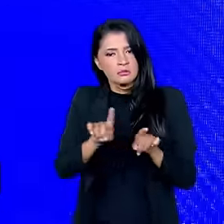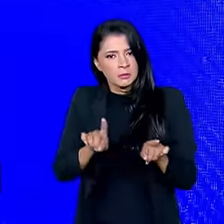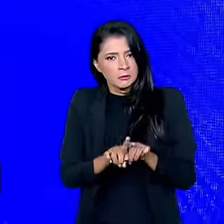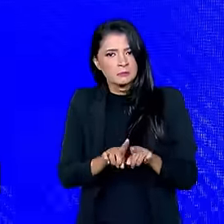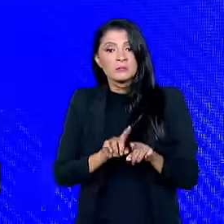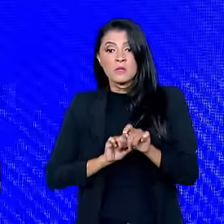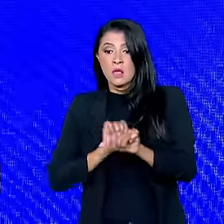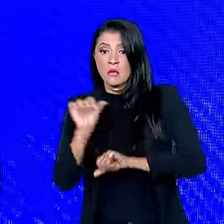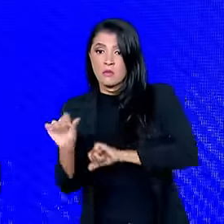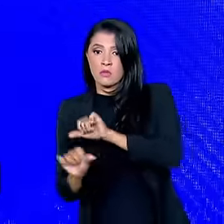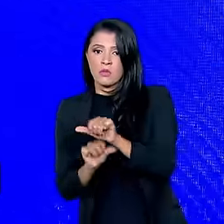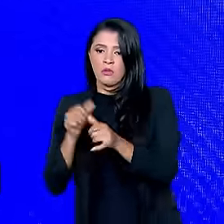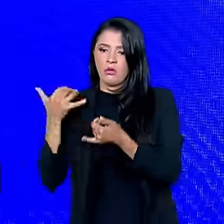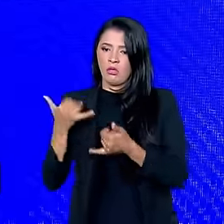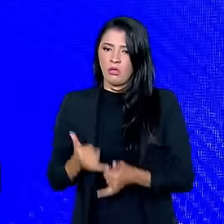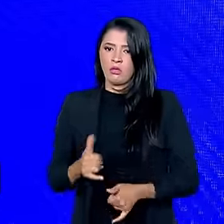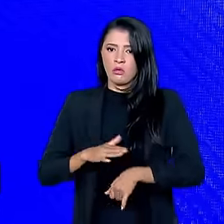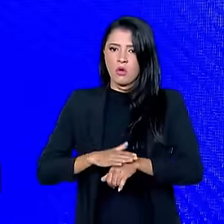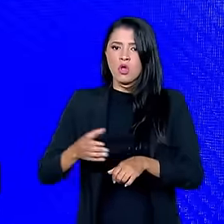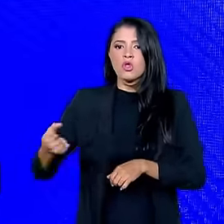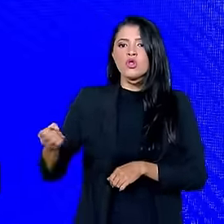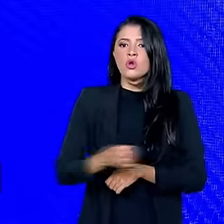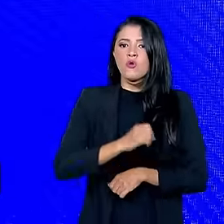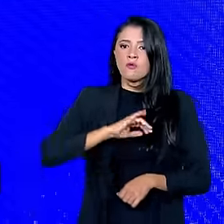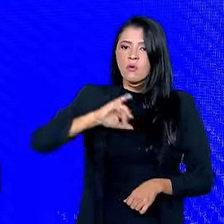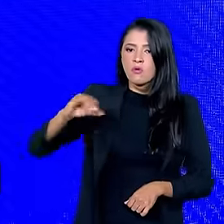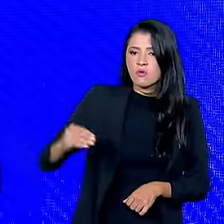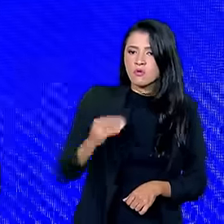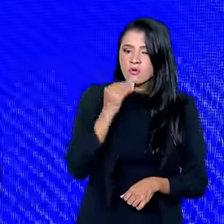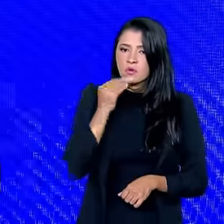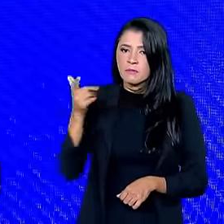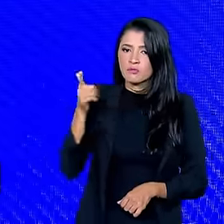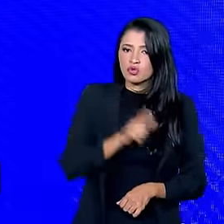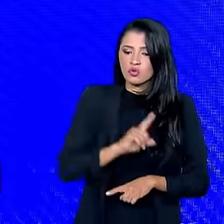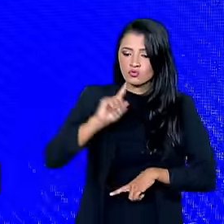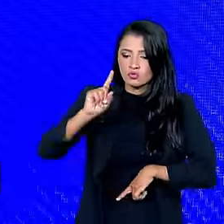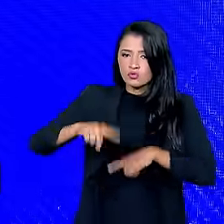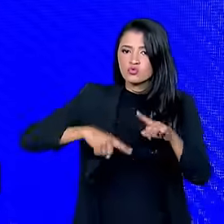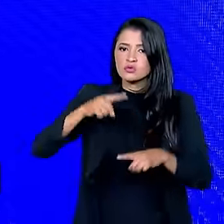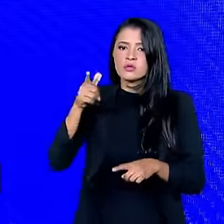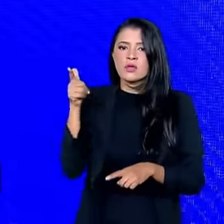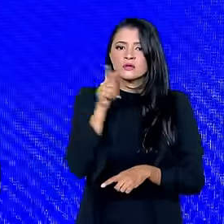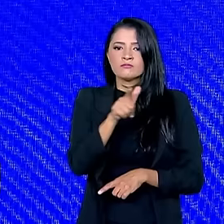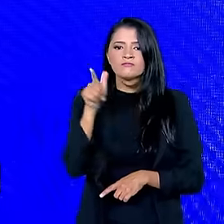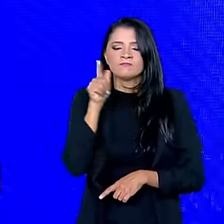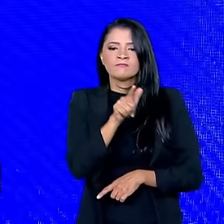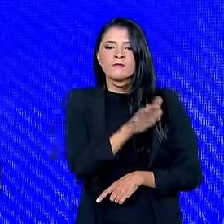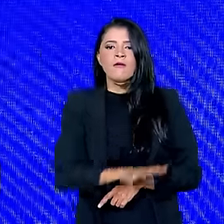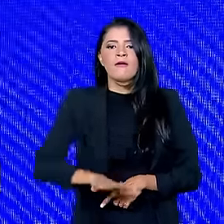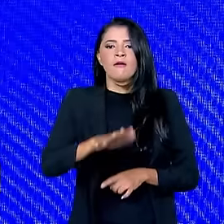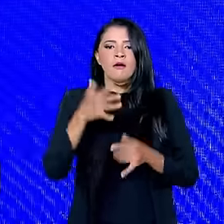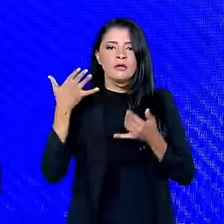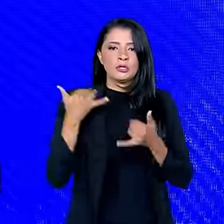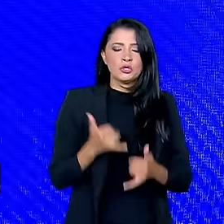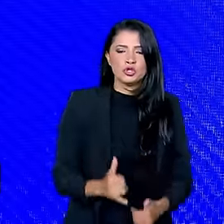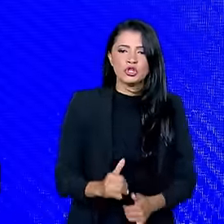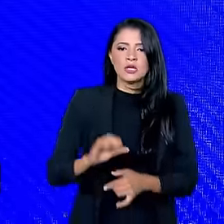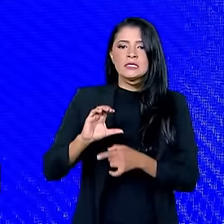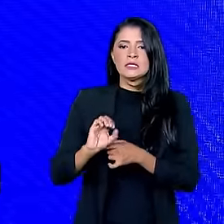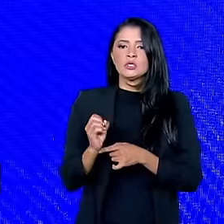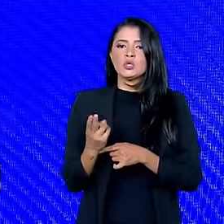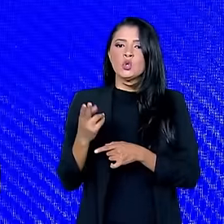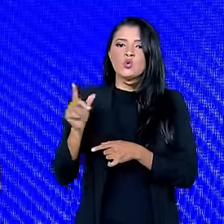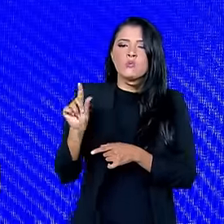energética é a nova oportunidade de repetir essa história de sucesso nas áreas de energia de baixo carbono,